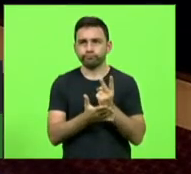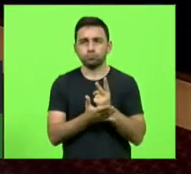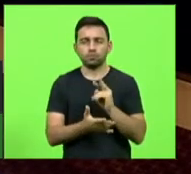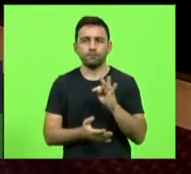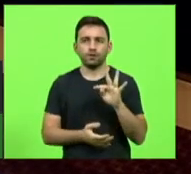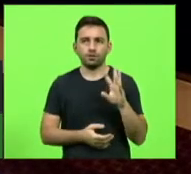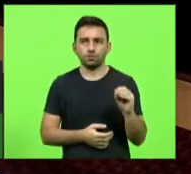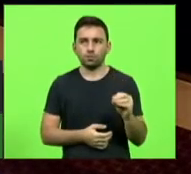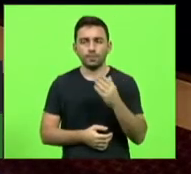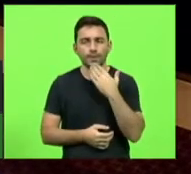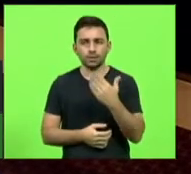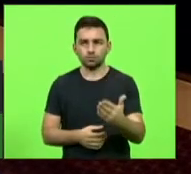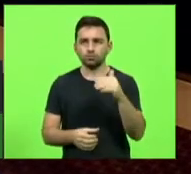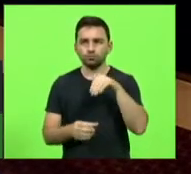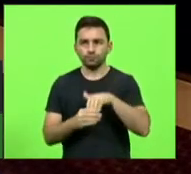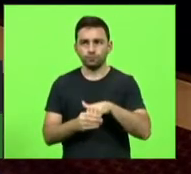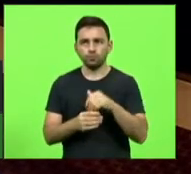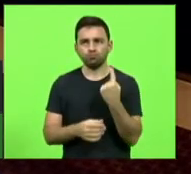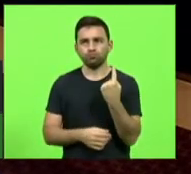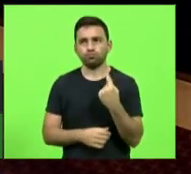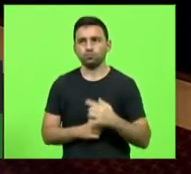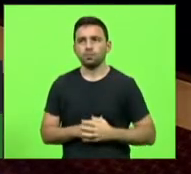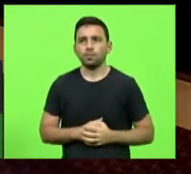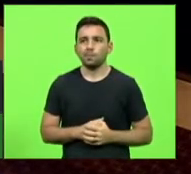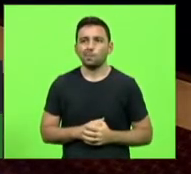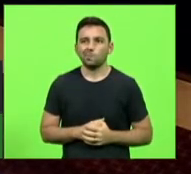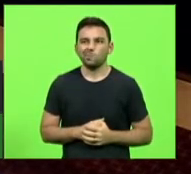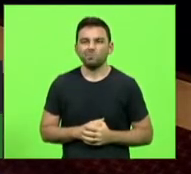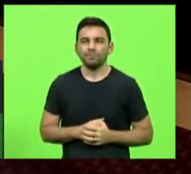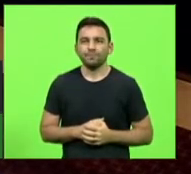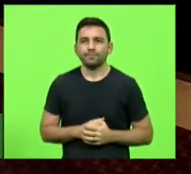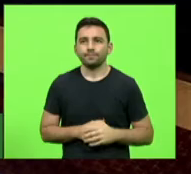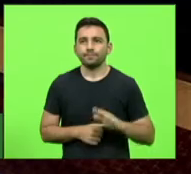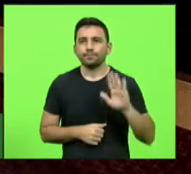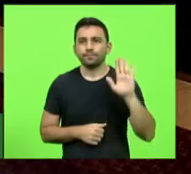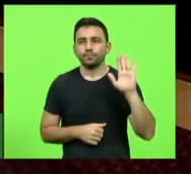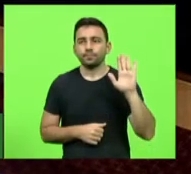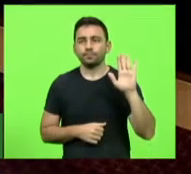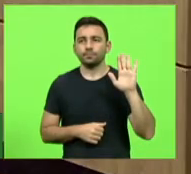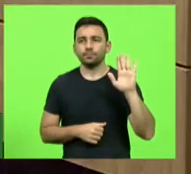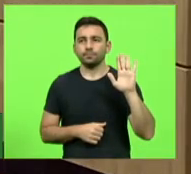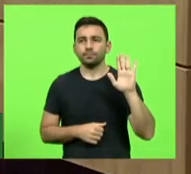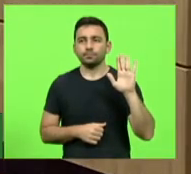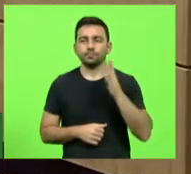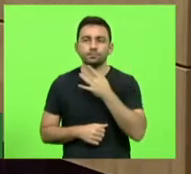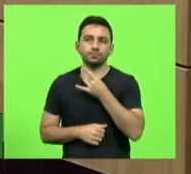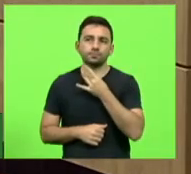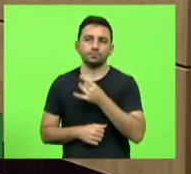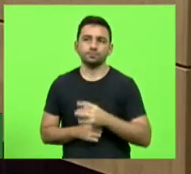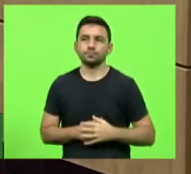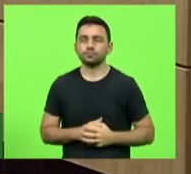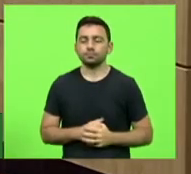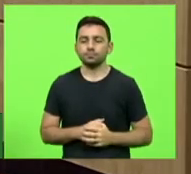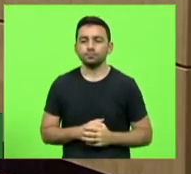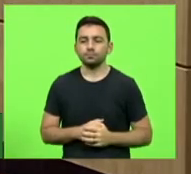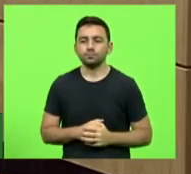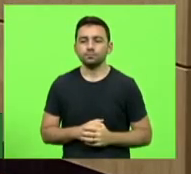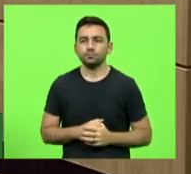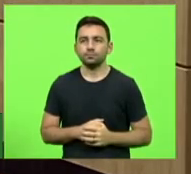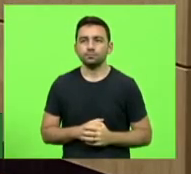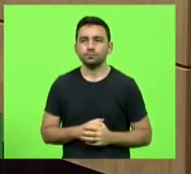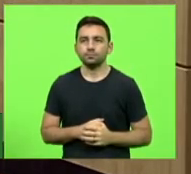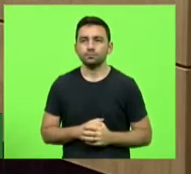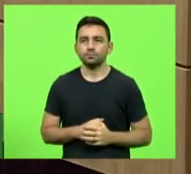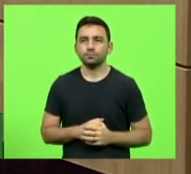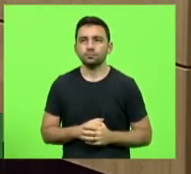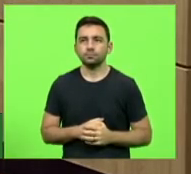Peço voto 1. Senhor presidente. Com a palavra o deputado Valdir Cobalcini para encaminhamento de voto. Encaminha a